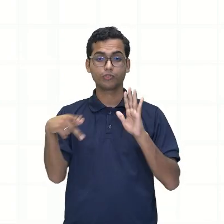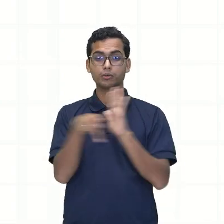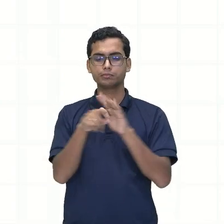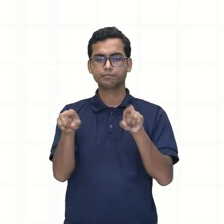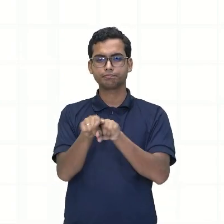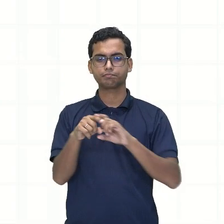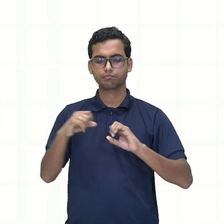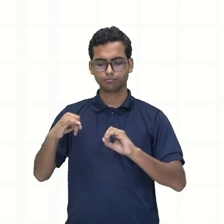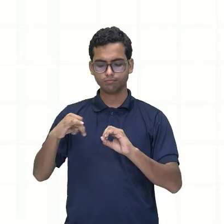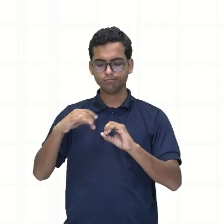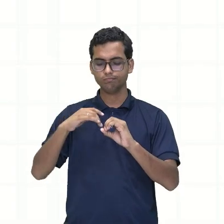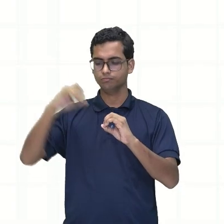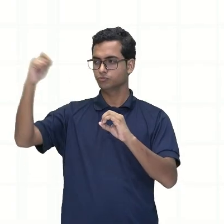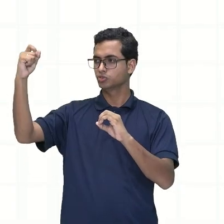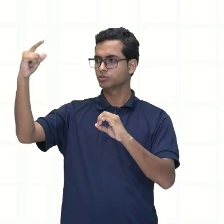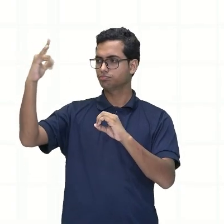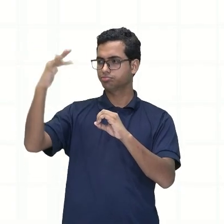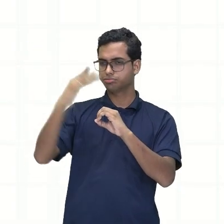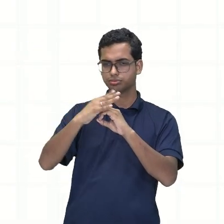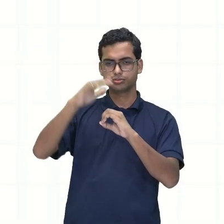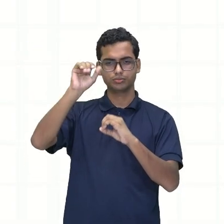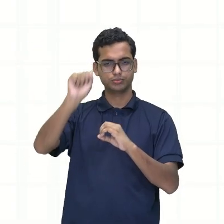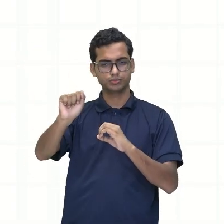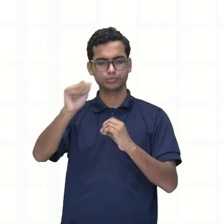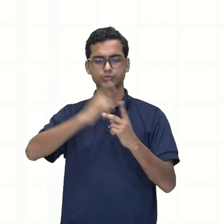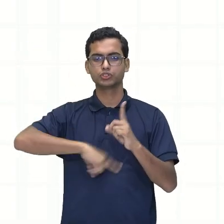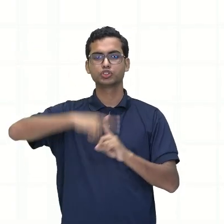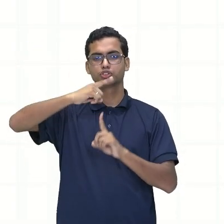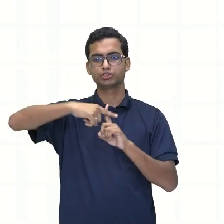tipo B e do tipo C.